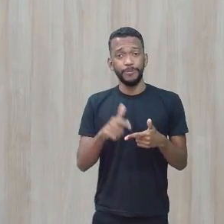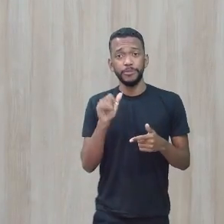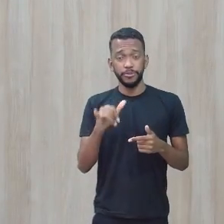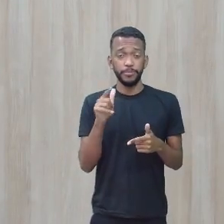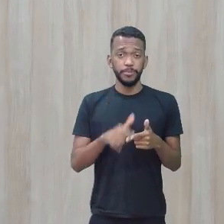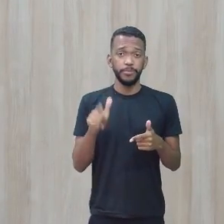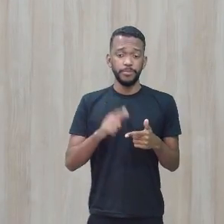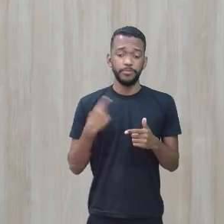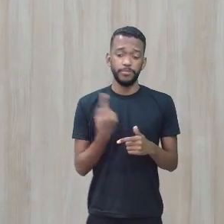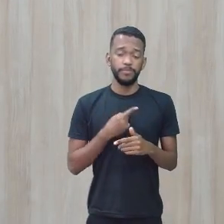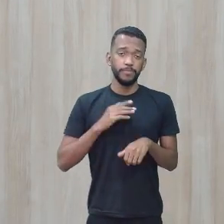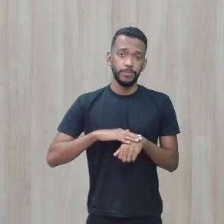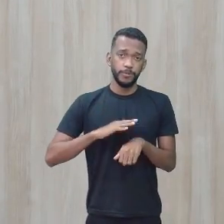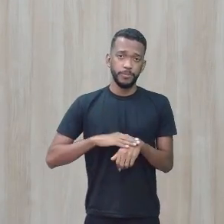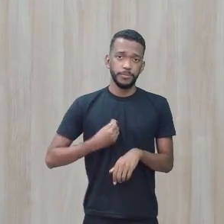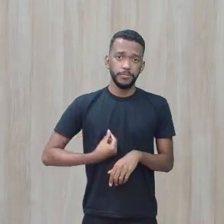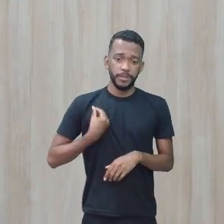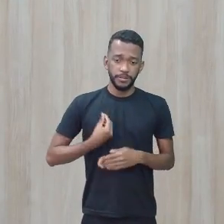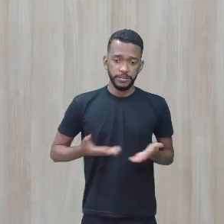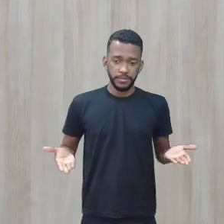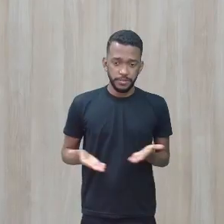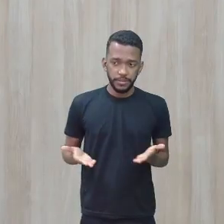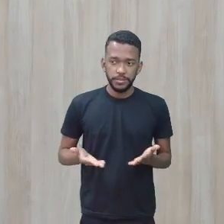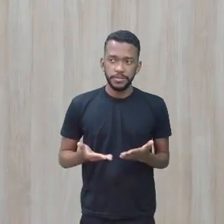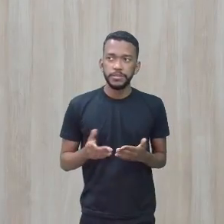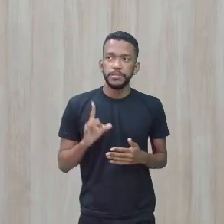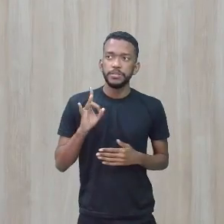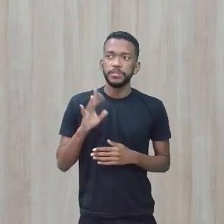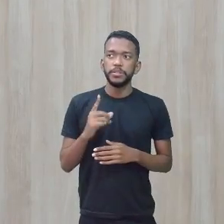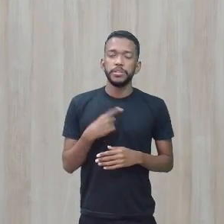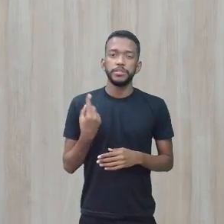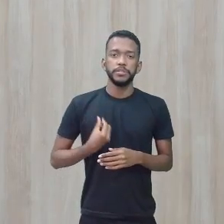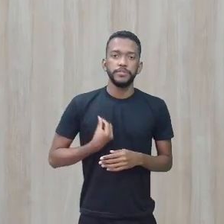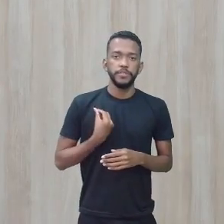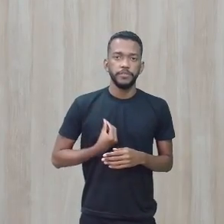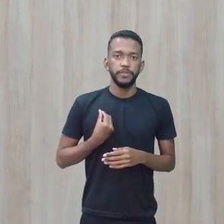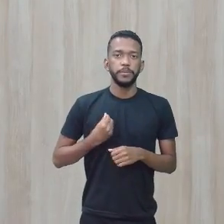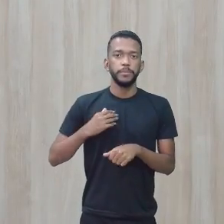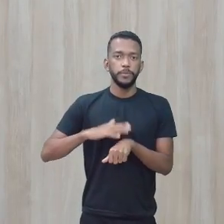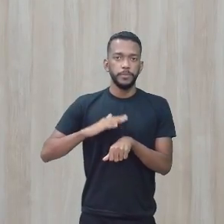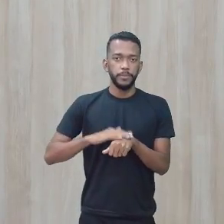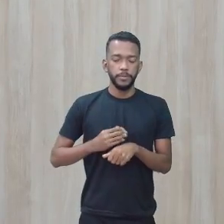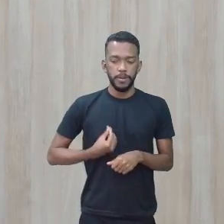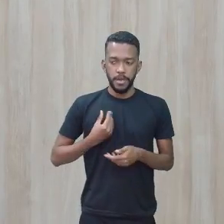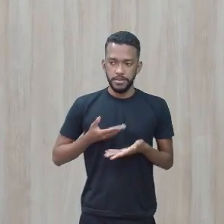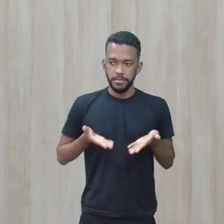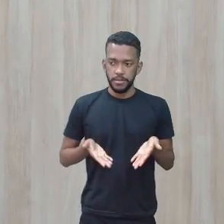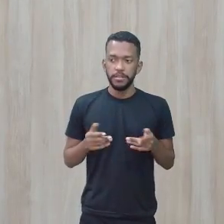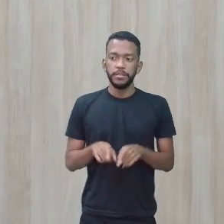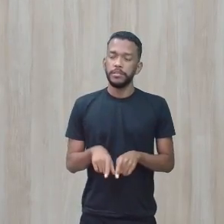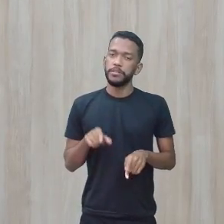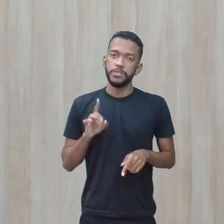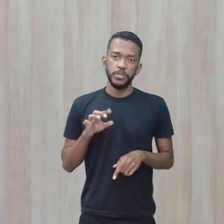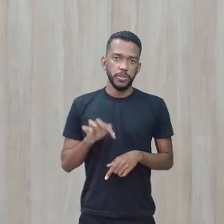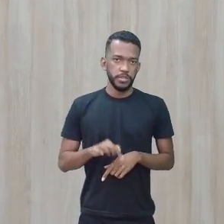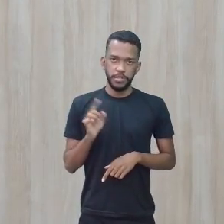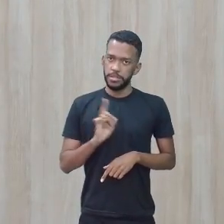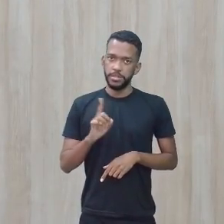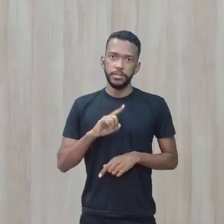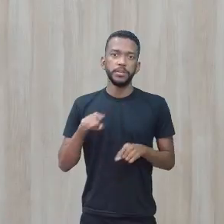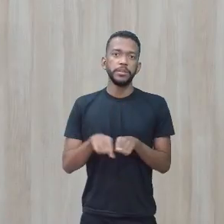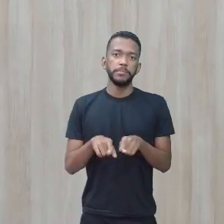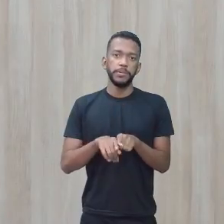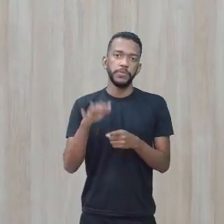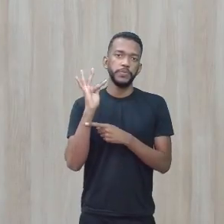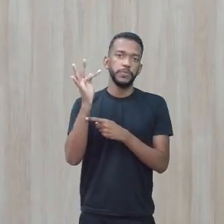nosso momento presente, né, para a gente que está vivendo nesse momento presente, mas para gerações futuras também.